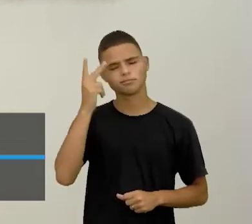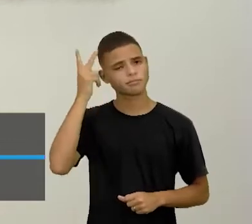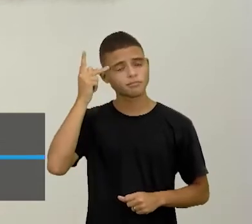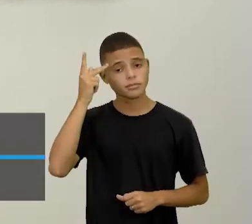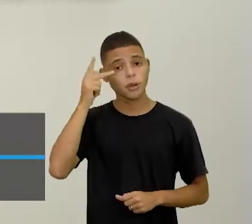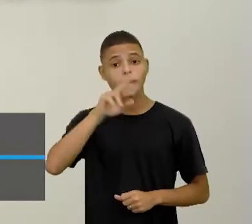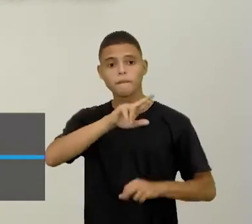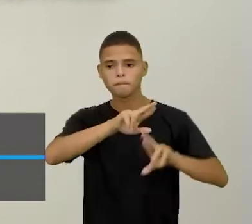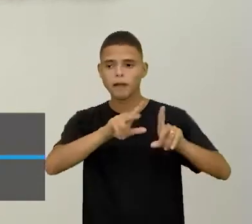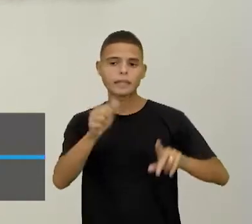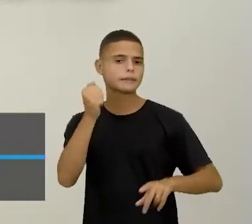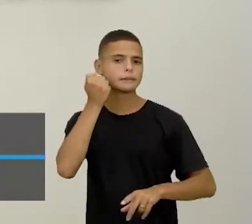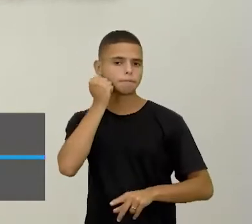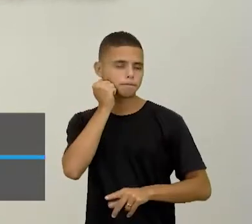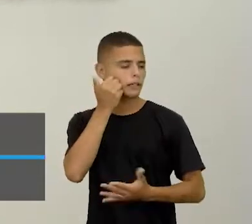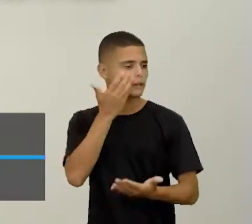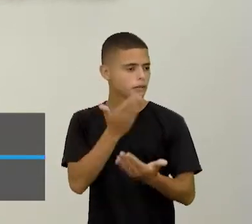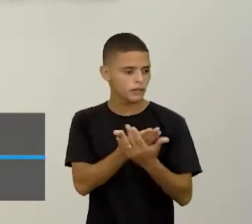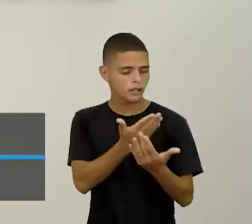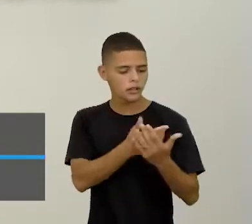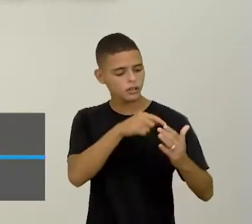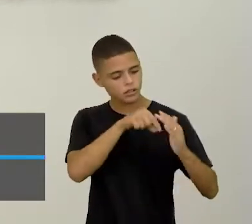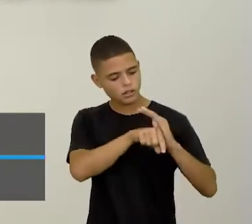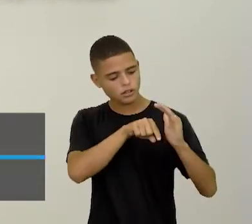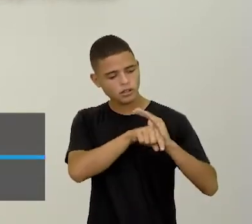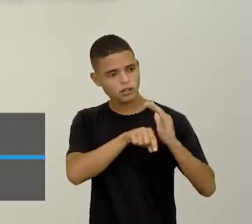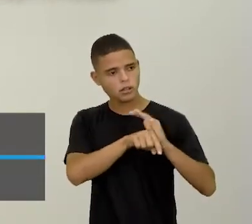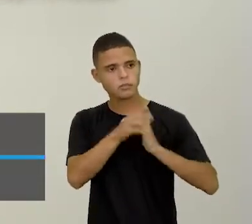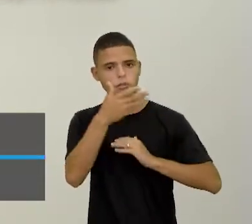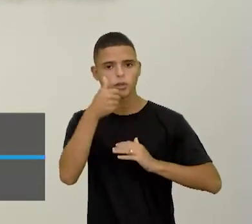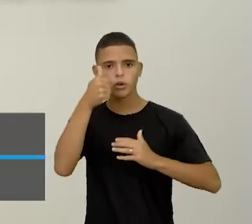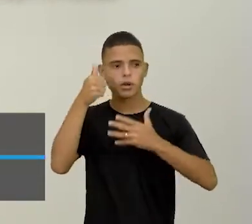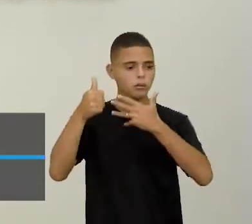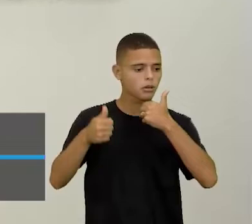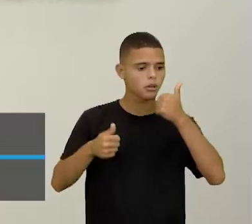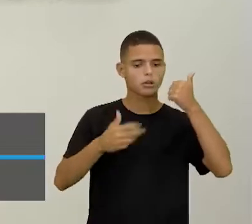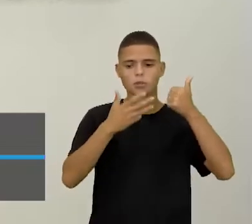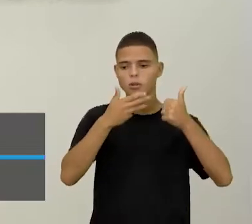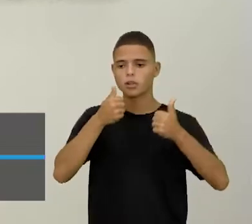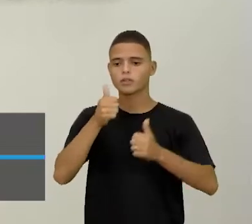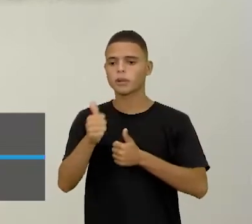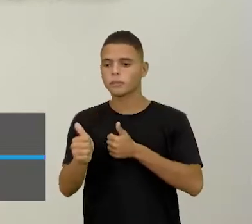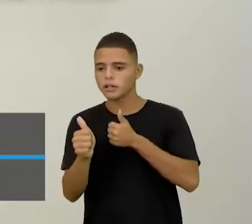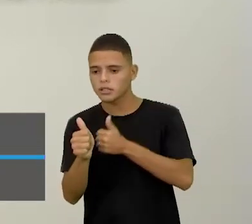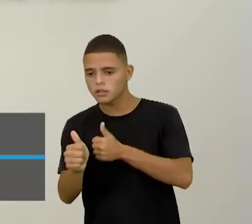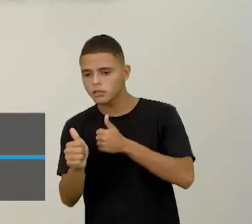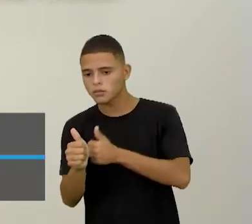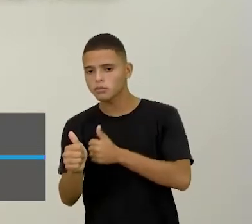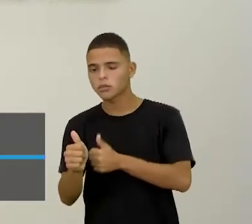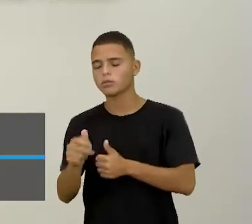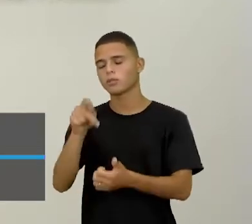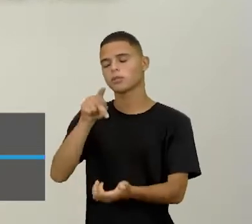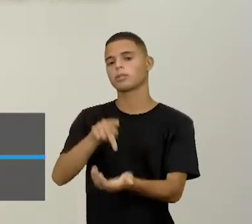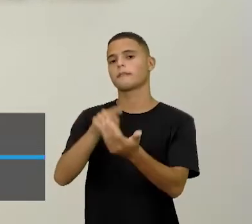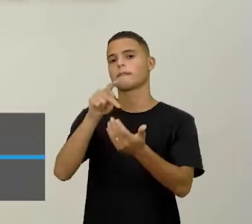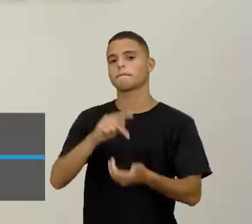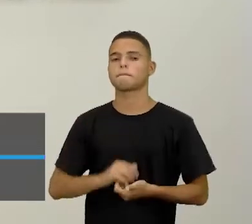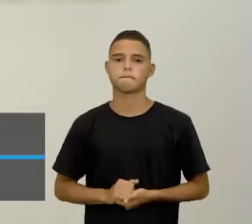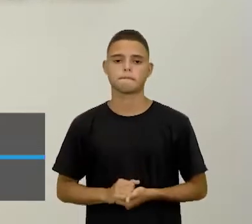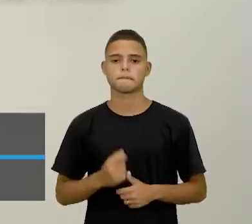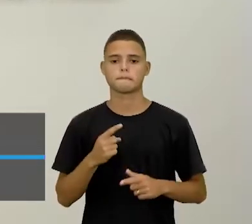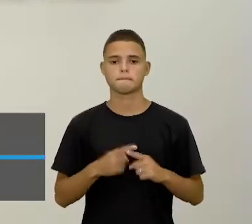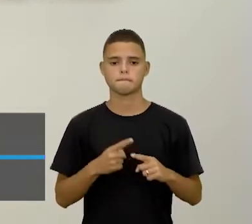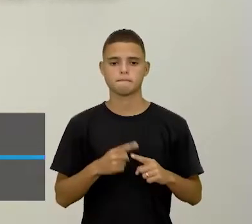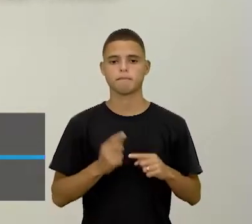Vários cientistas estudam aquele assunto para ir aprimorando, para chegar mais próximo do que é o de verdade. Por